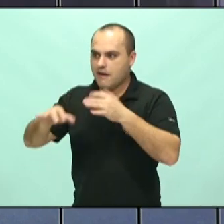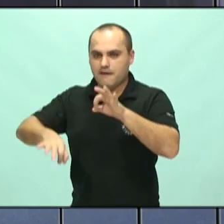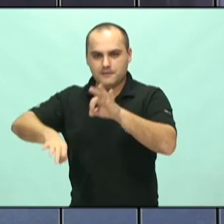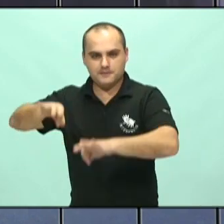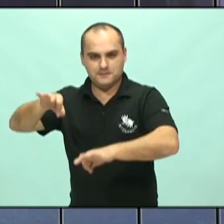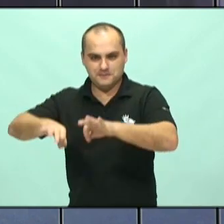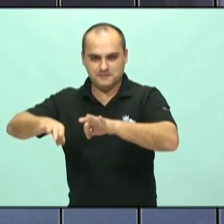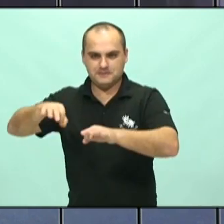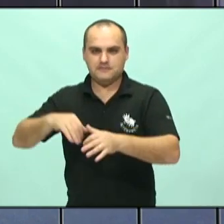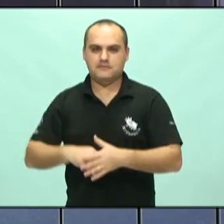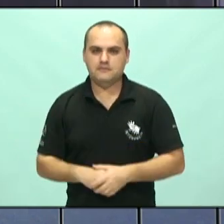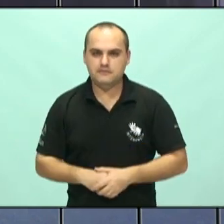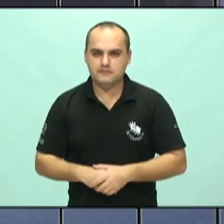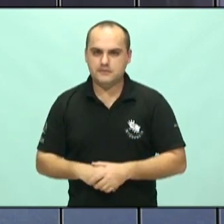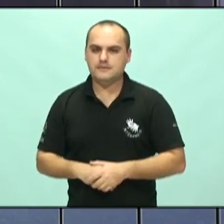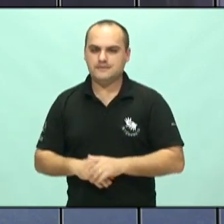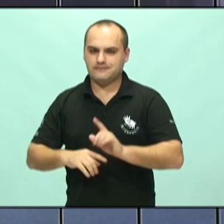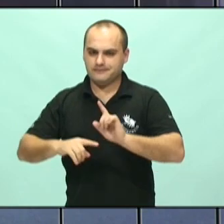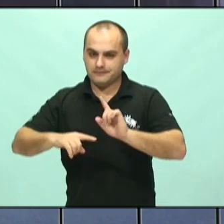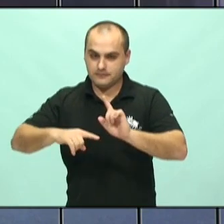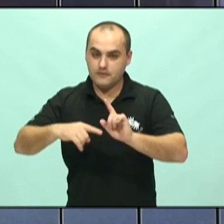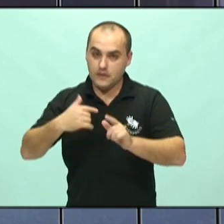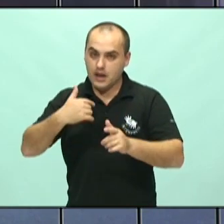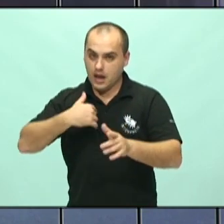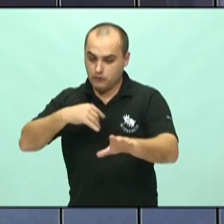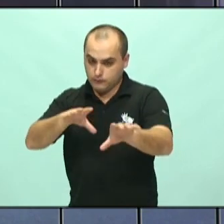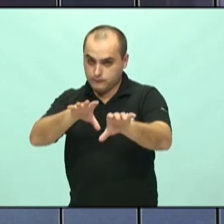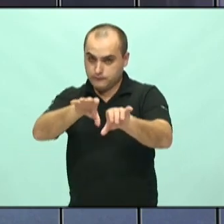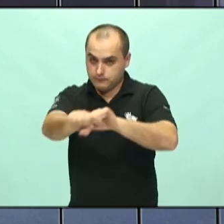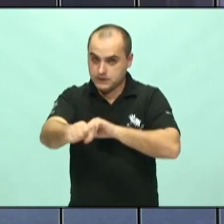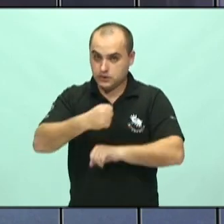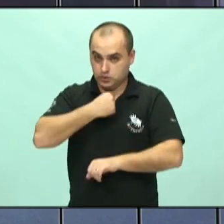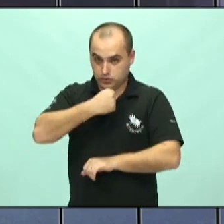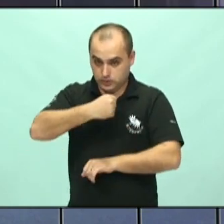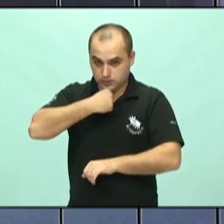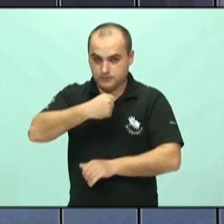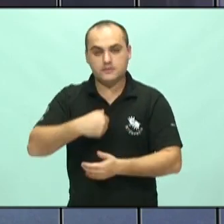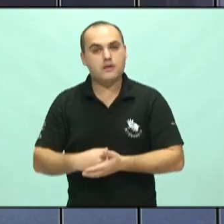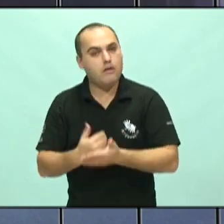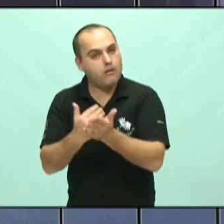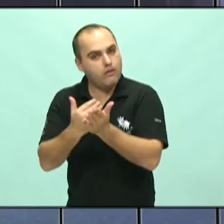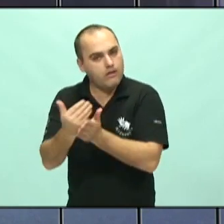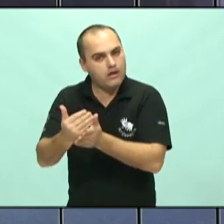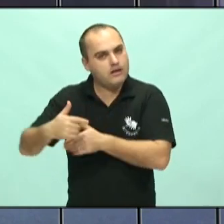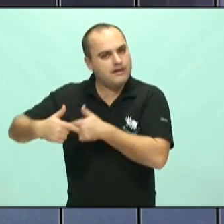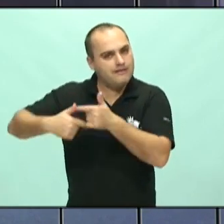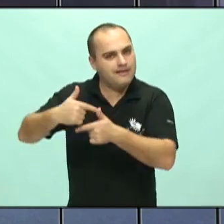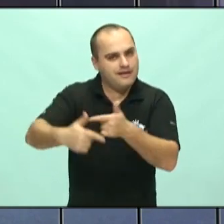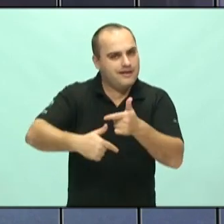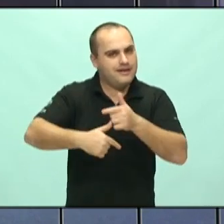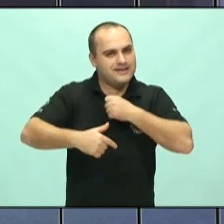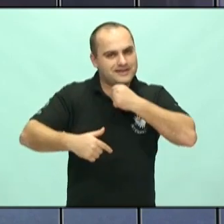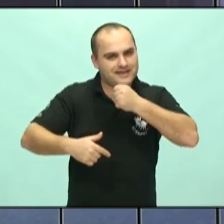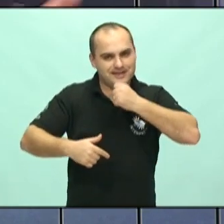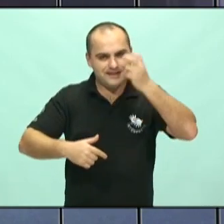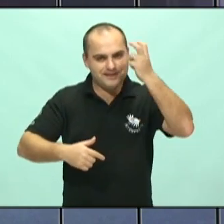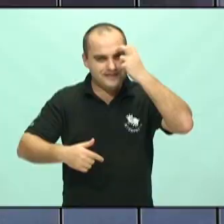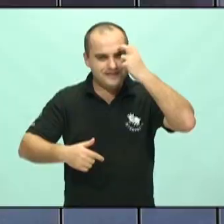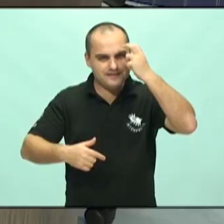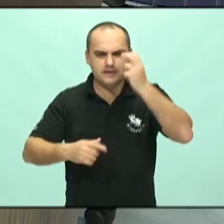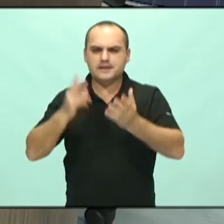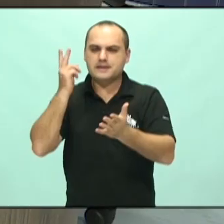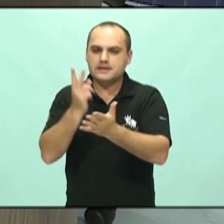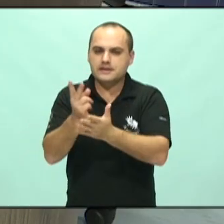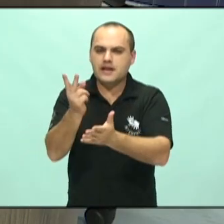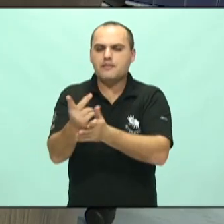E depois de formada, sou formada em jornalismo, né? Eu comecei a trabalhar com jornalismo cultural. Sempre divulgando algum